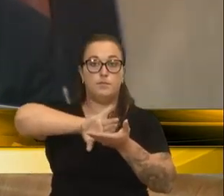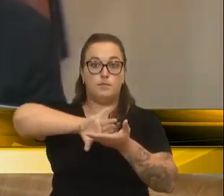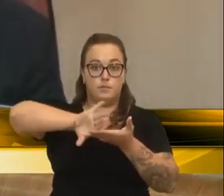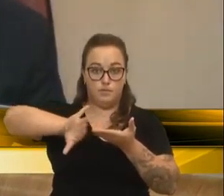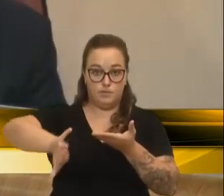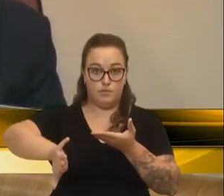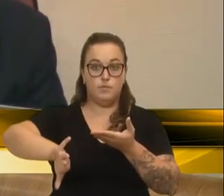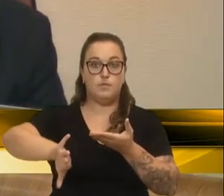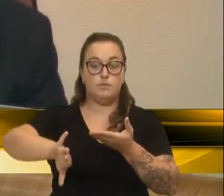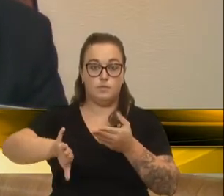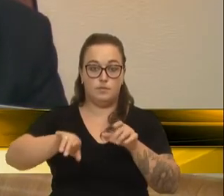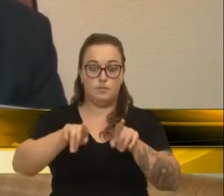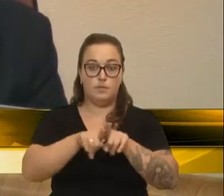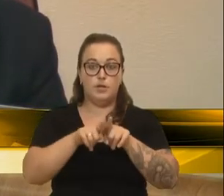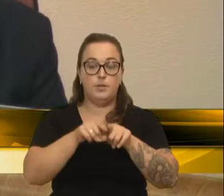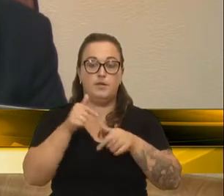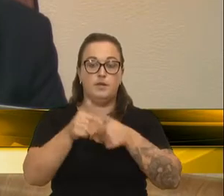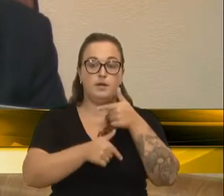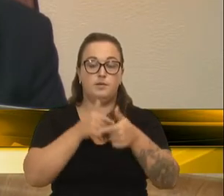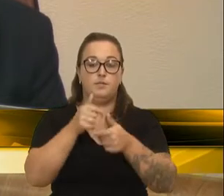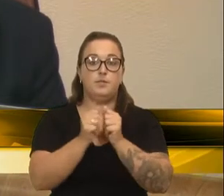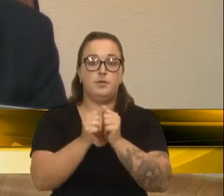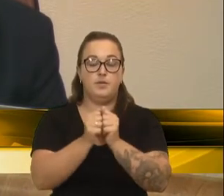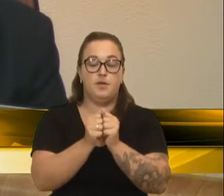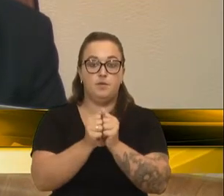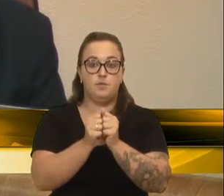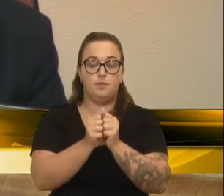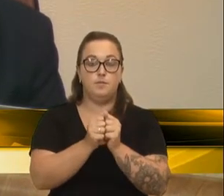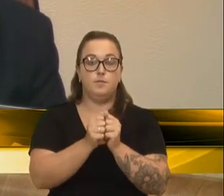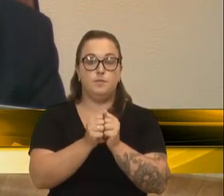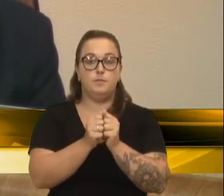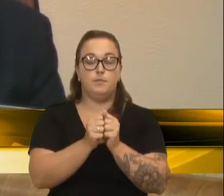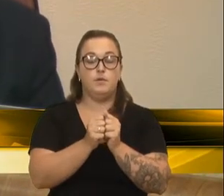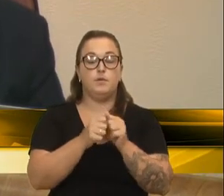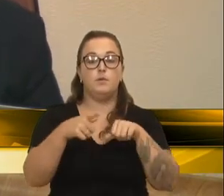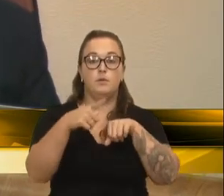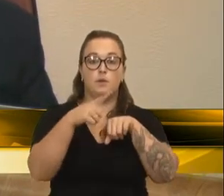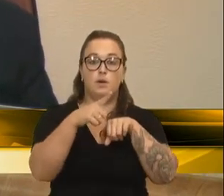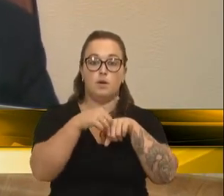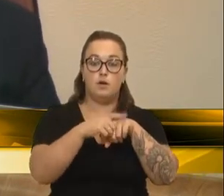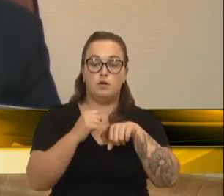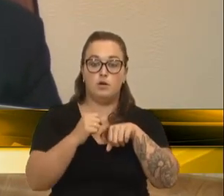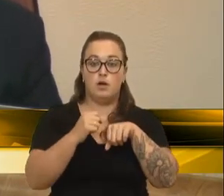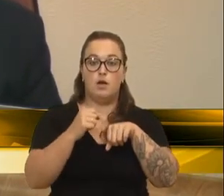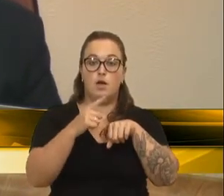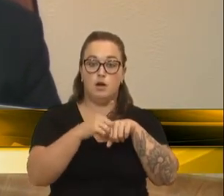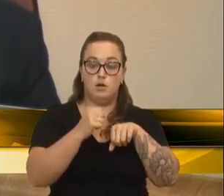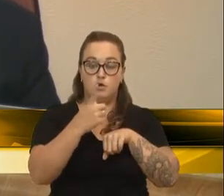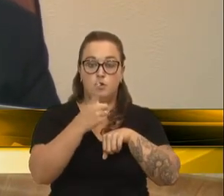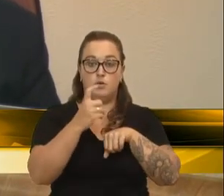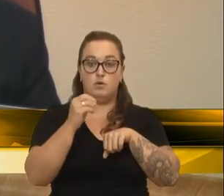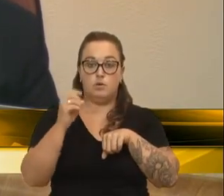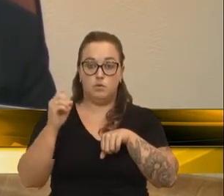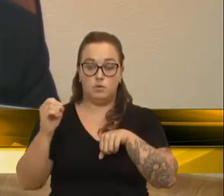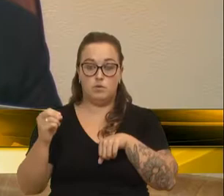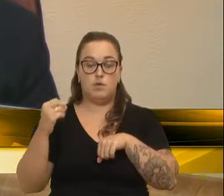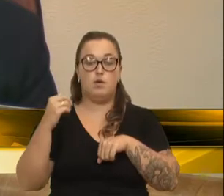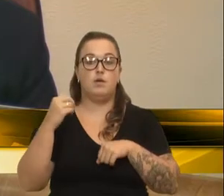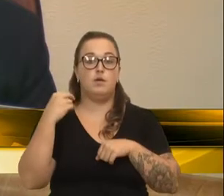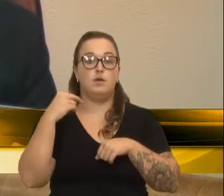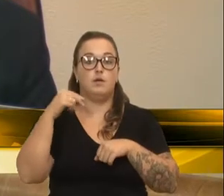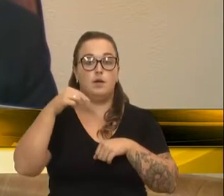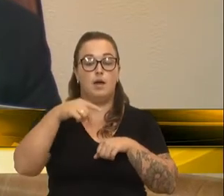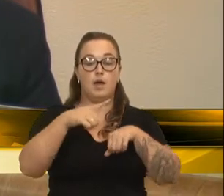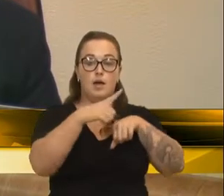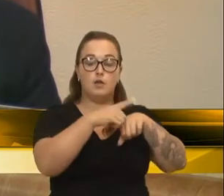do acusado na hipótese desta denúncia ser acolhida nos moldes do artigo 100 da Lei Orgânica de Caxias do Sul, verbis, 2 pontos.